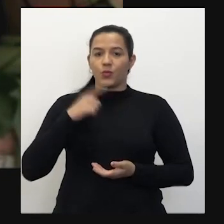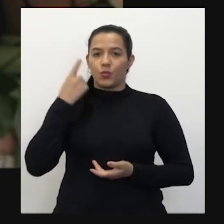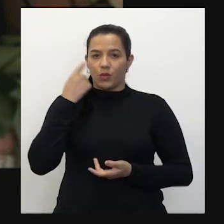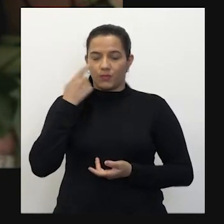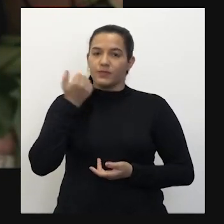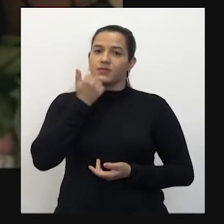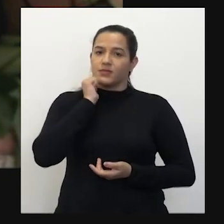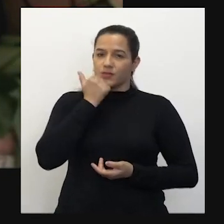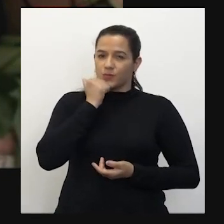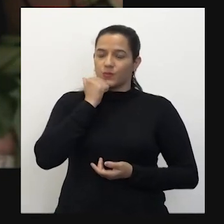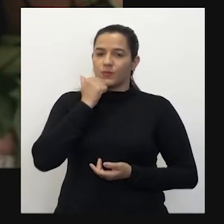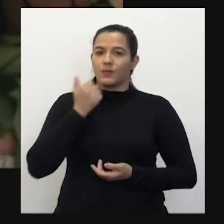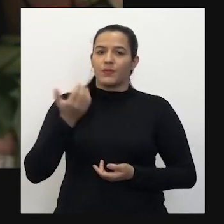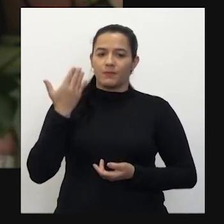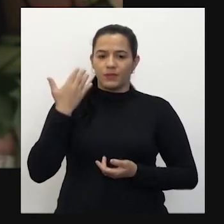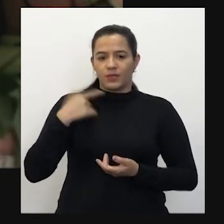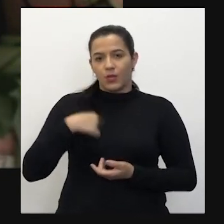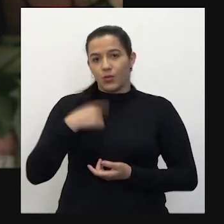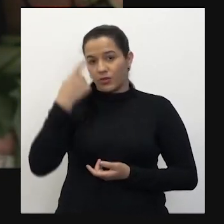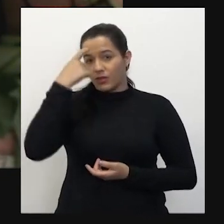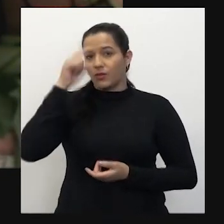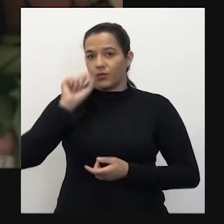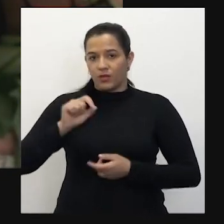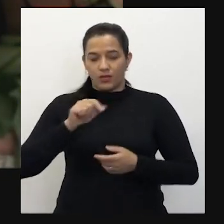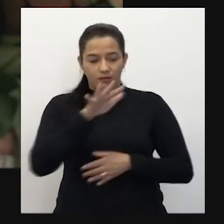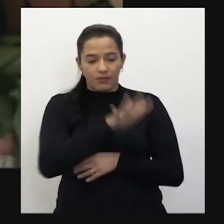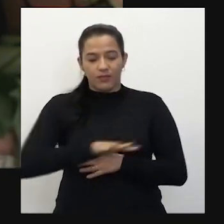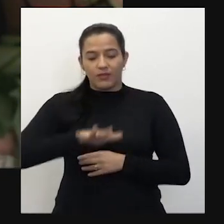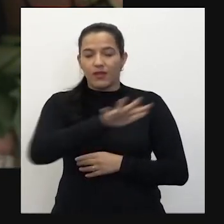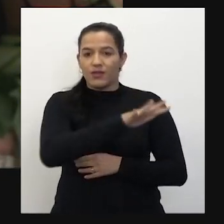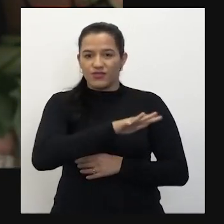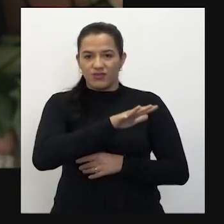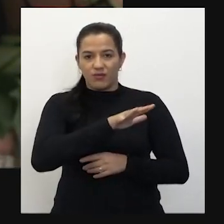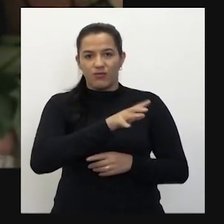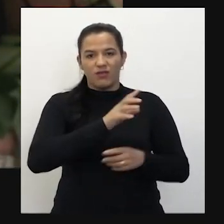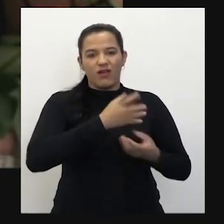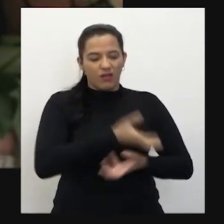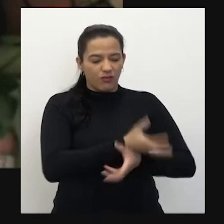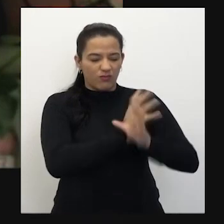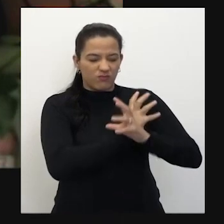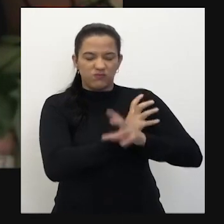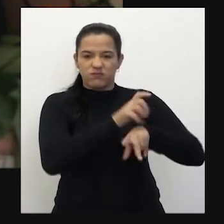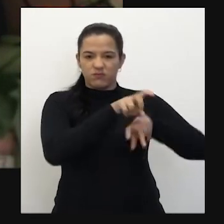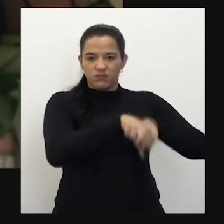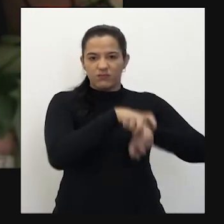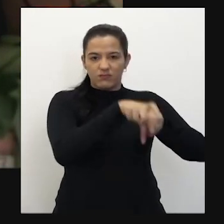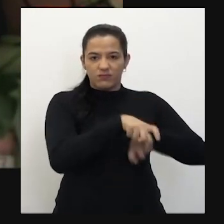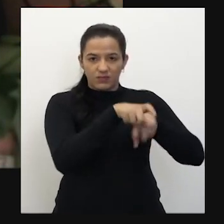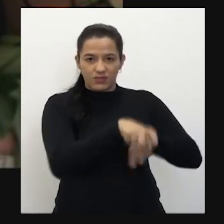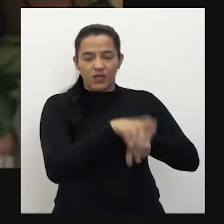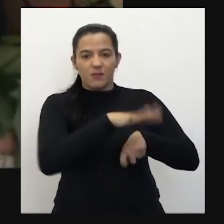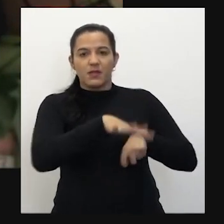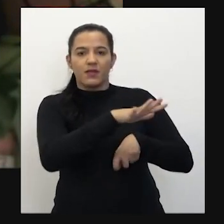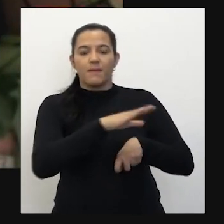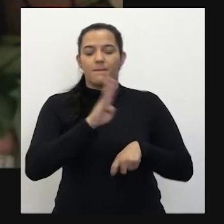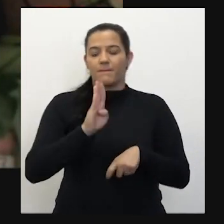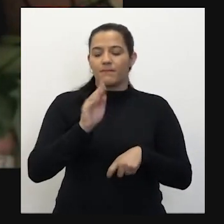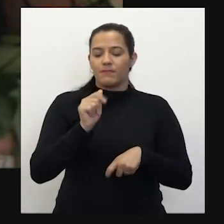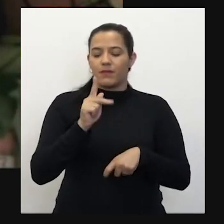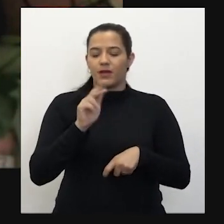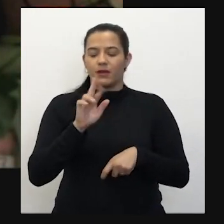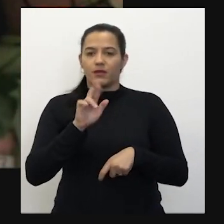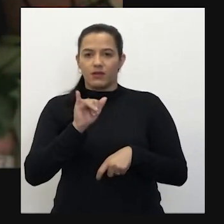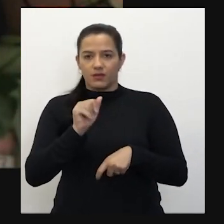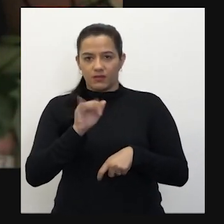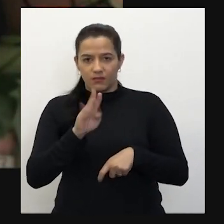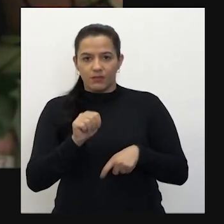sobre o repente, que é que nessa região do sertão do Pajeú, dos Cariris Velhos da Paraíba e tudo mais, caiu